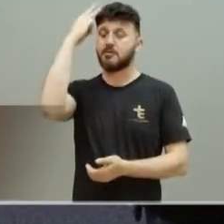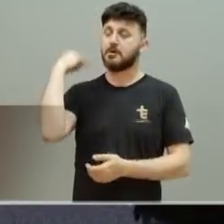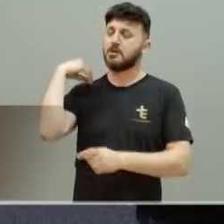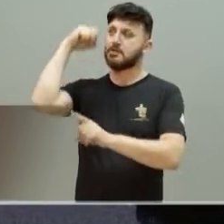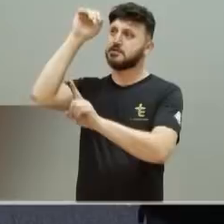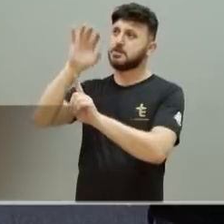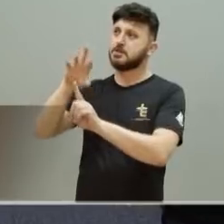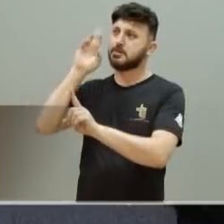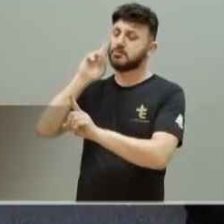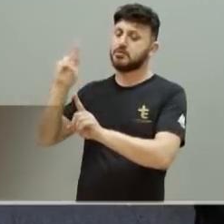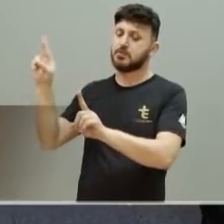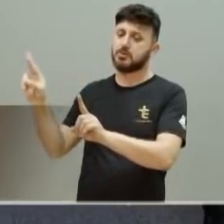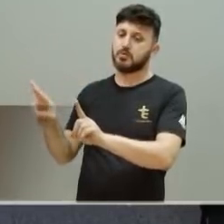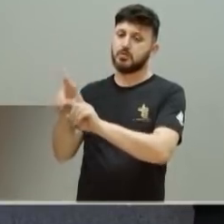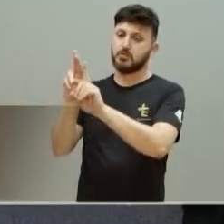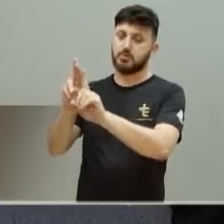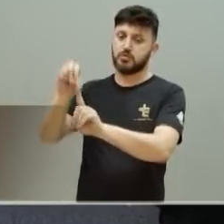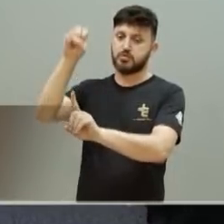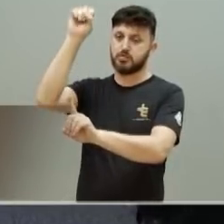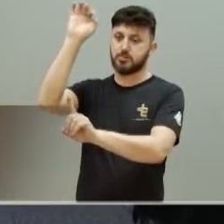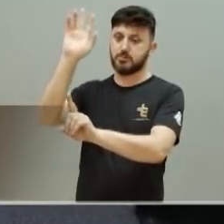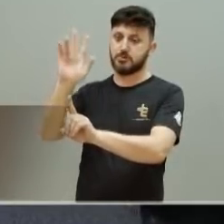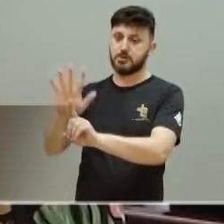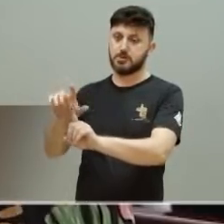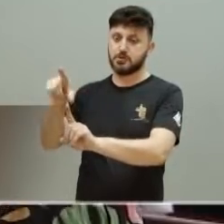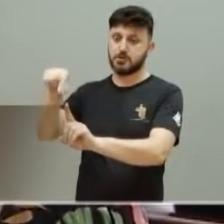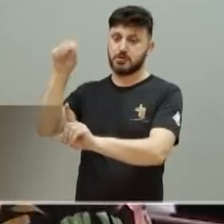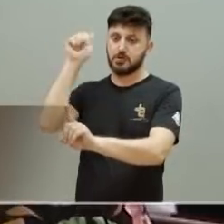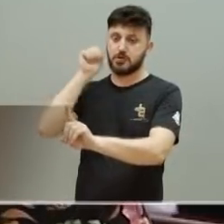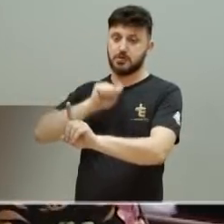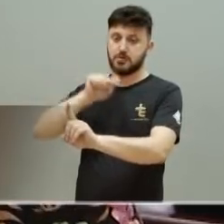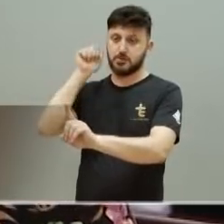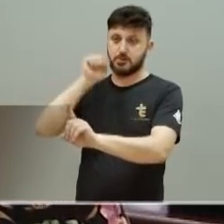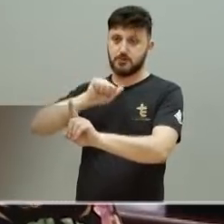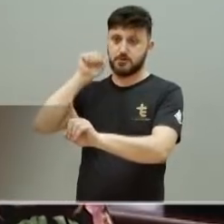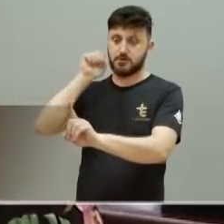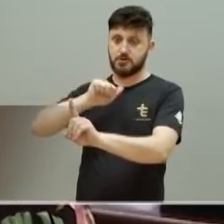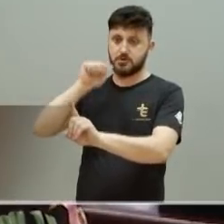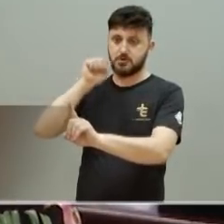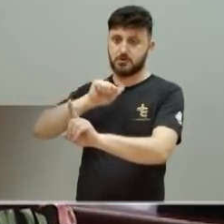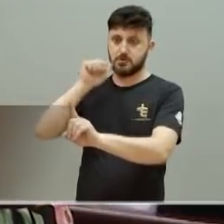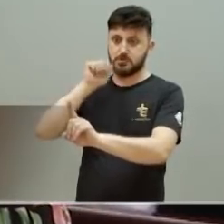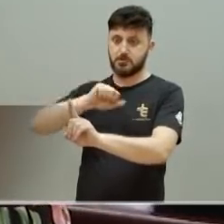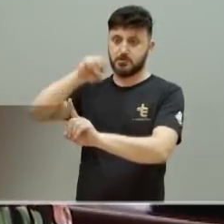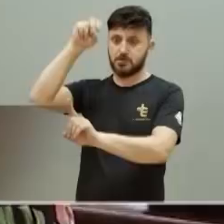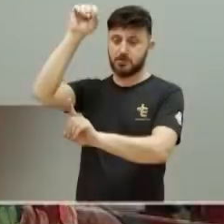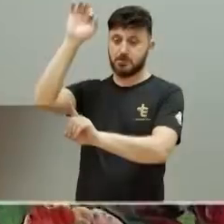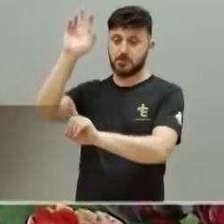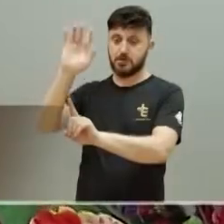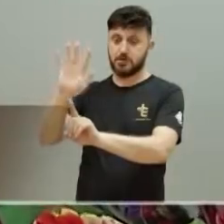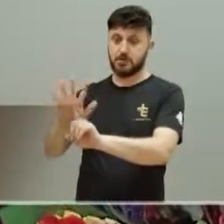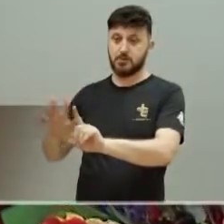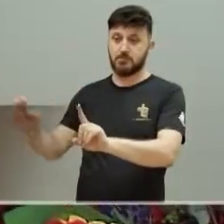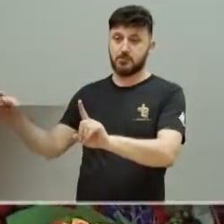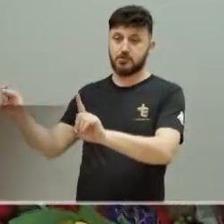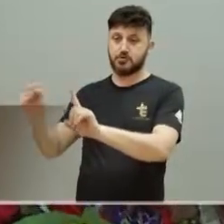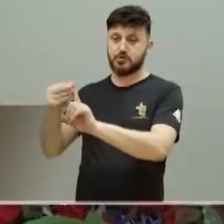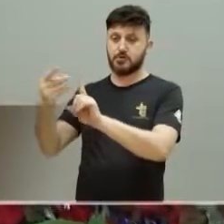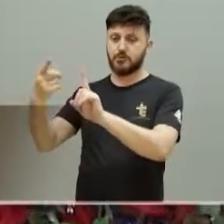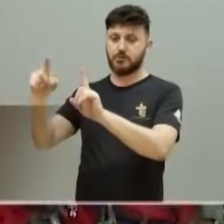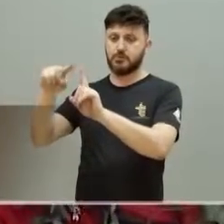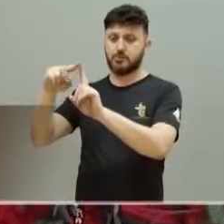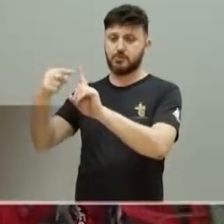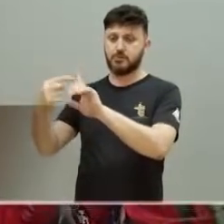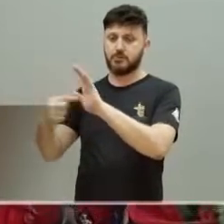de graça, o Senhor é convosco. Bendita sois vós entre as mulheres, e bendito